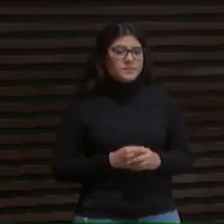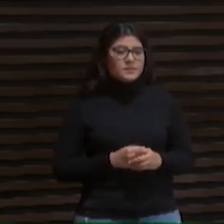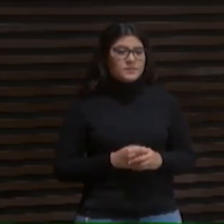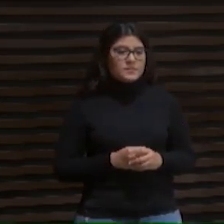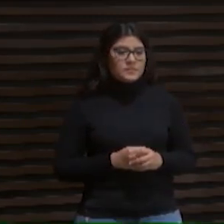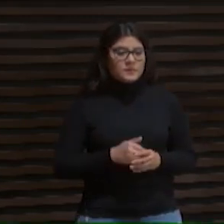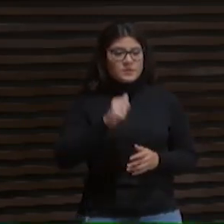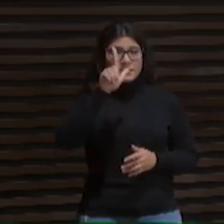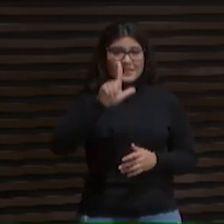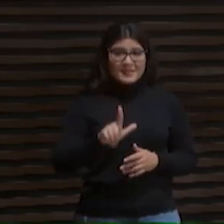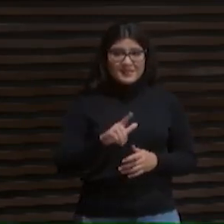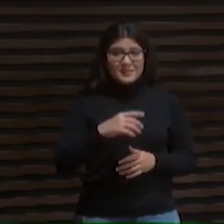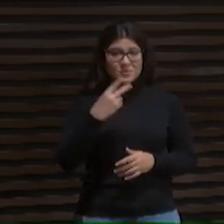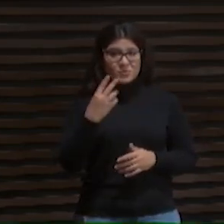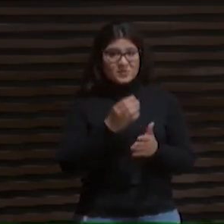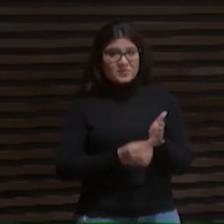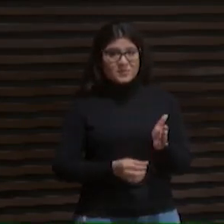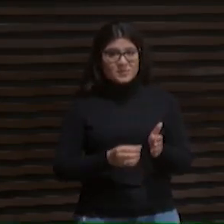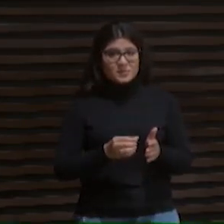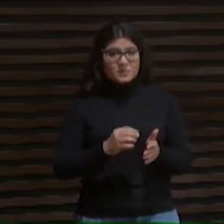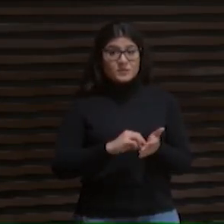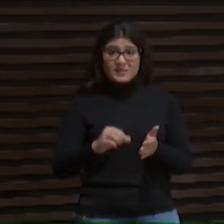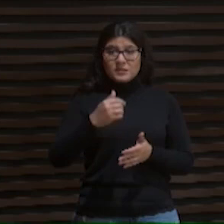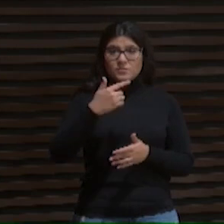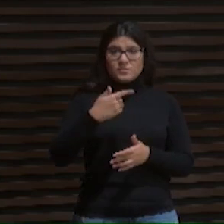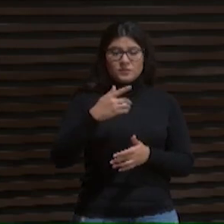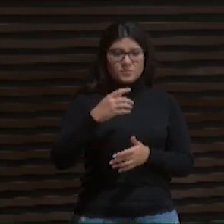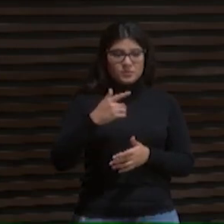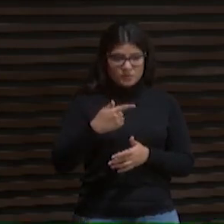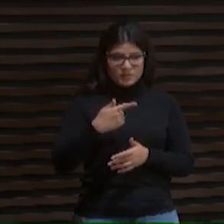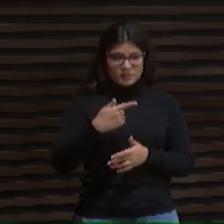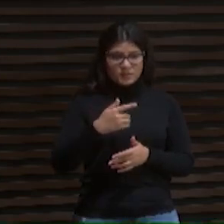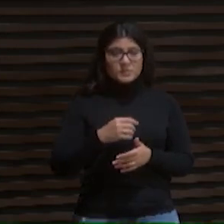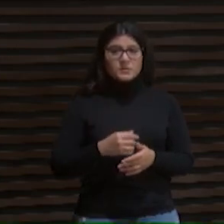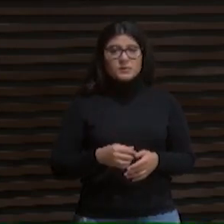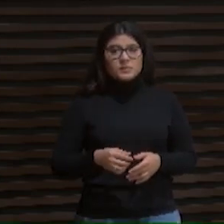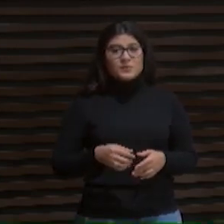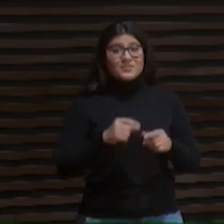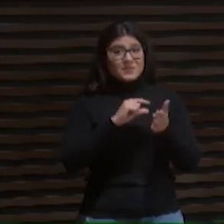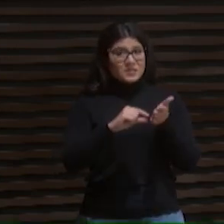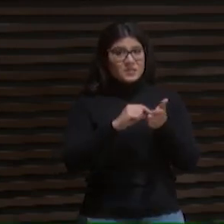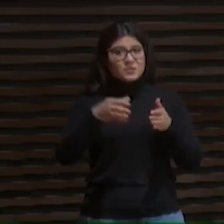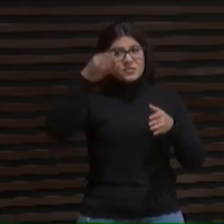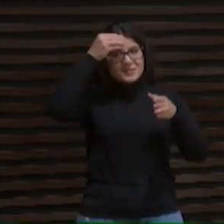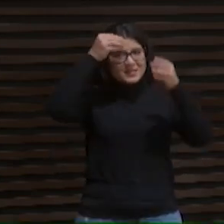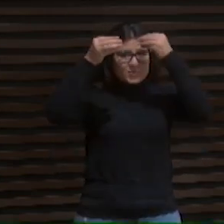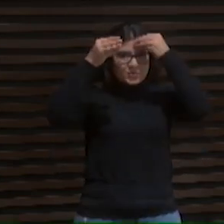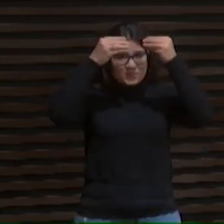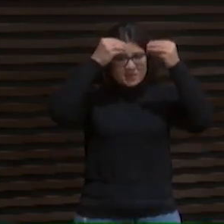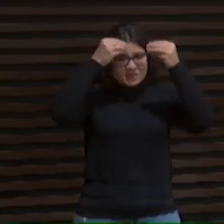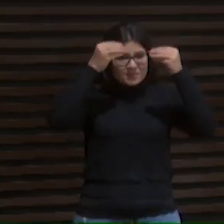Gálatas 2:20 é um daqueles versículos a ser decorado já pelos